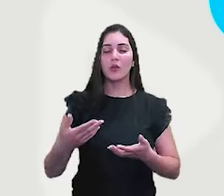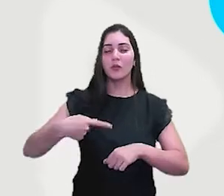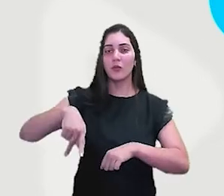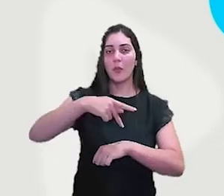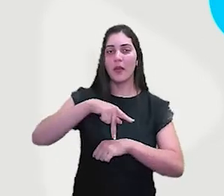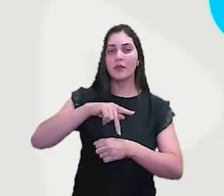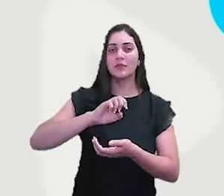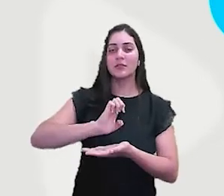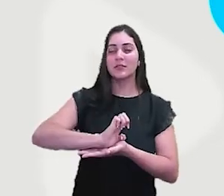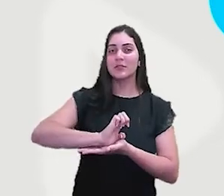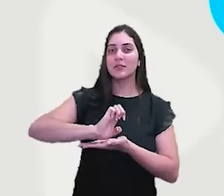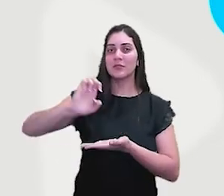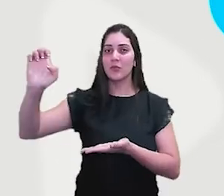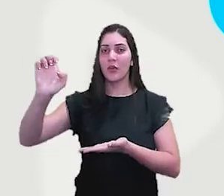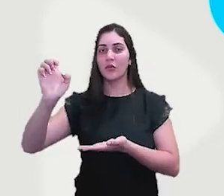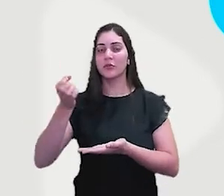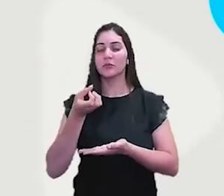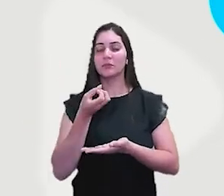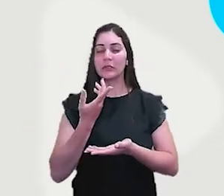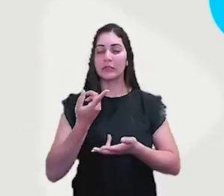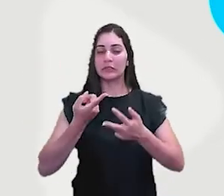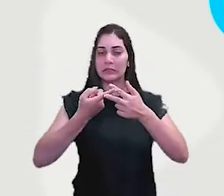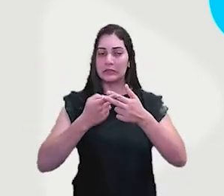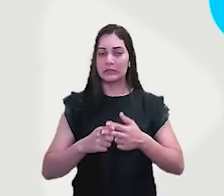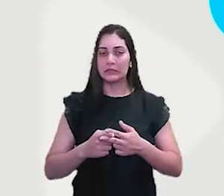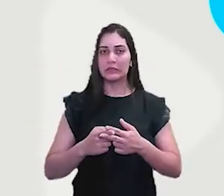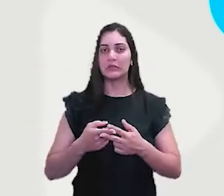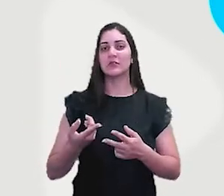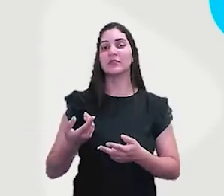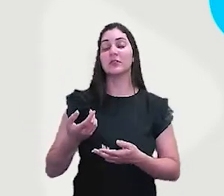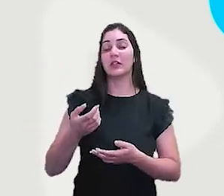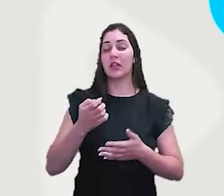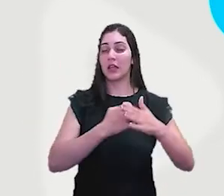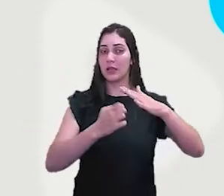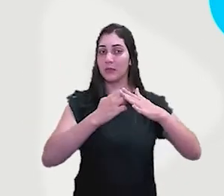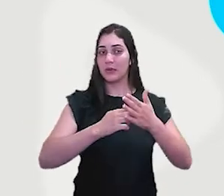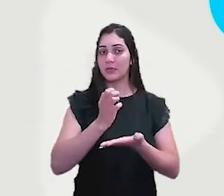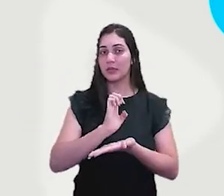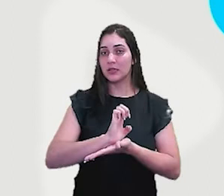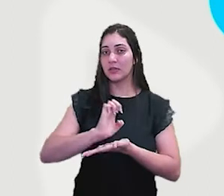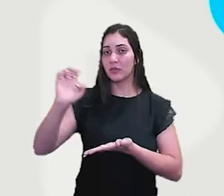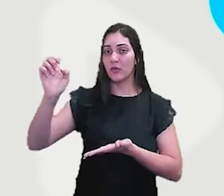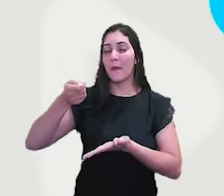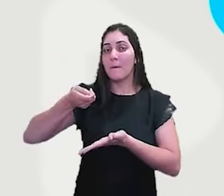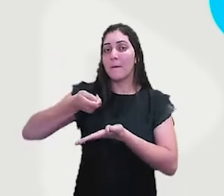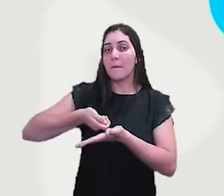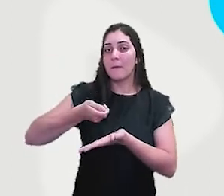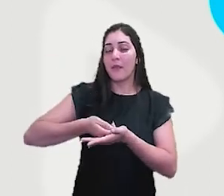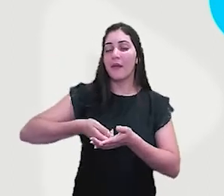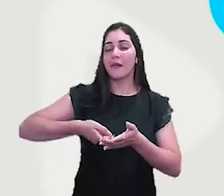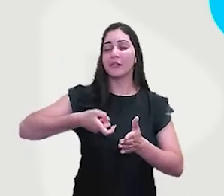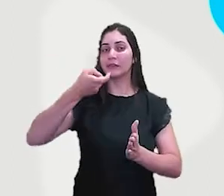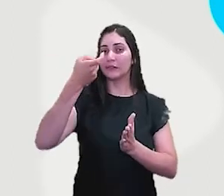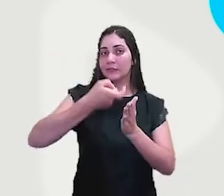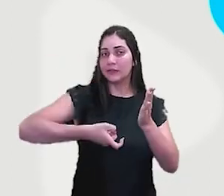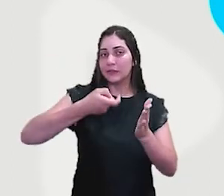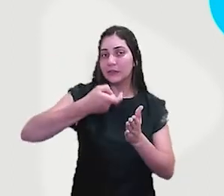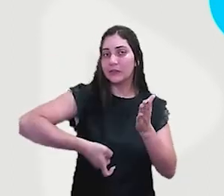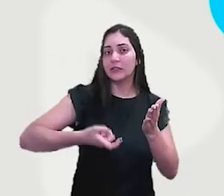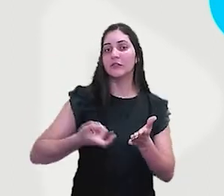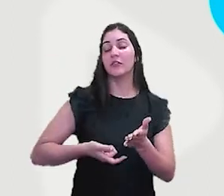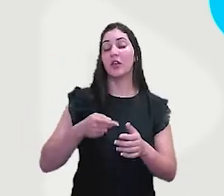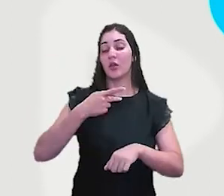país, a empresa exportadora paga tarifas ou taxas sobre o que está exportando para o país onde ela